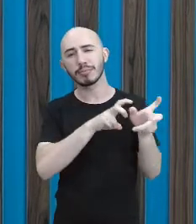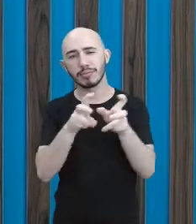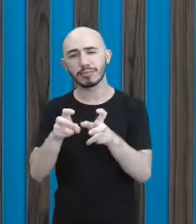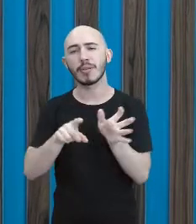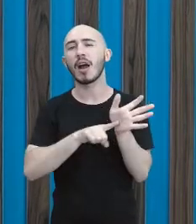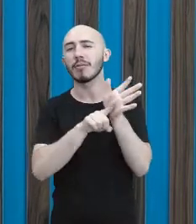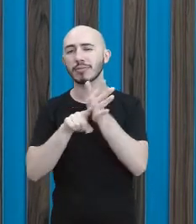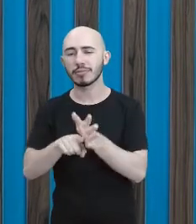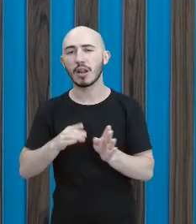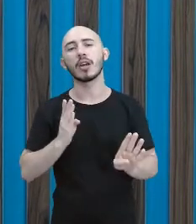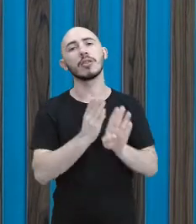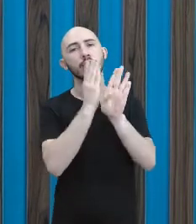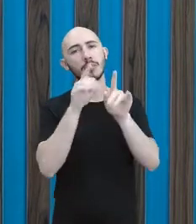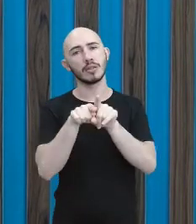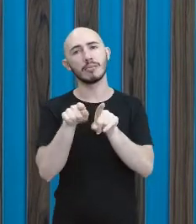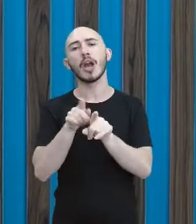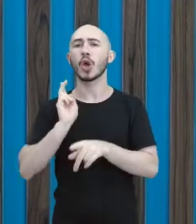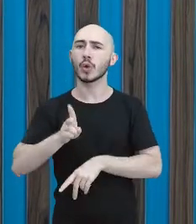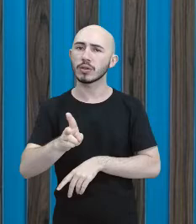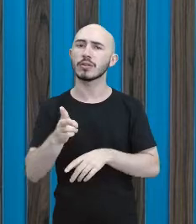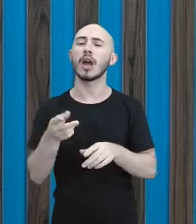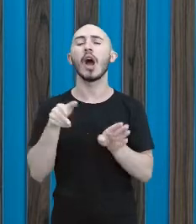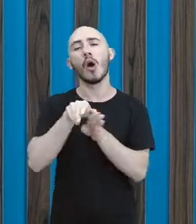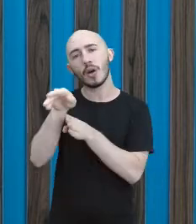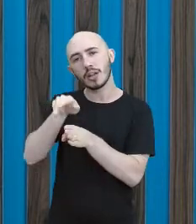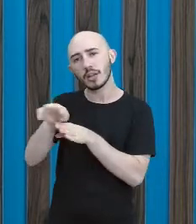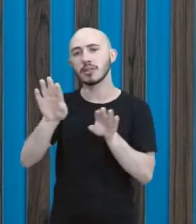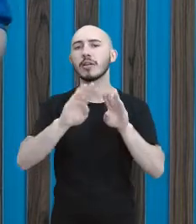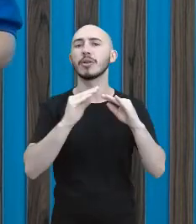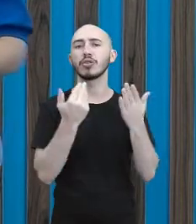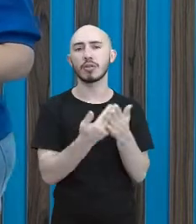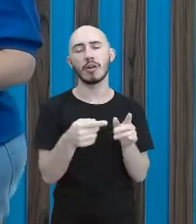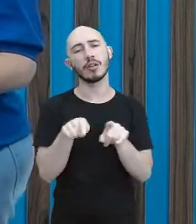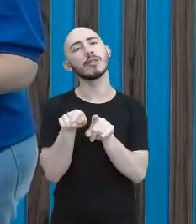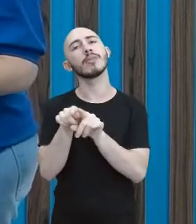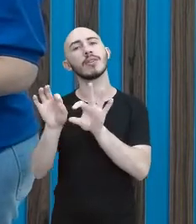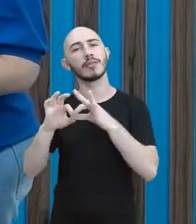dar continuidade e orientação para a escola e para a família.